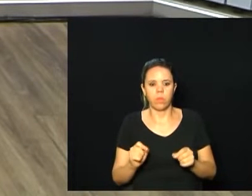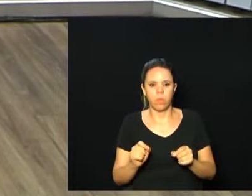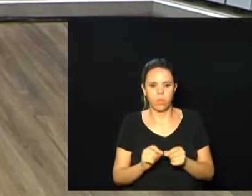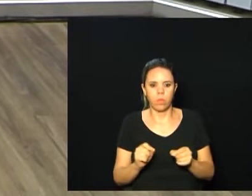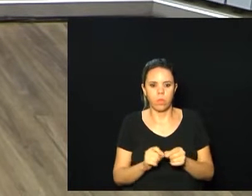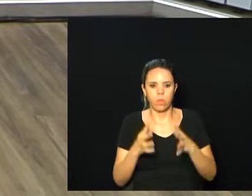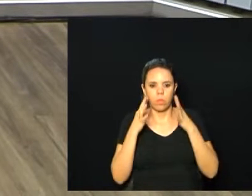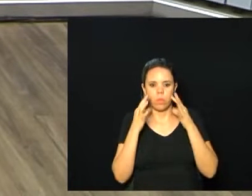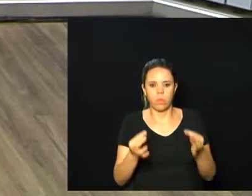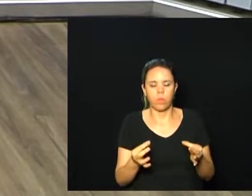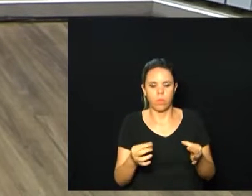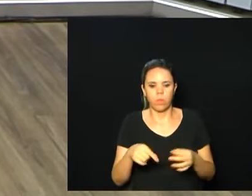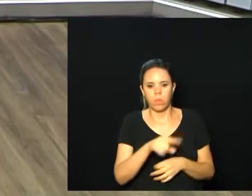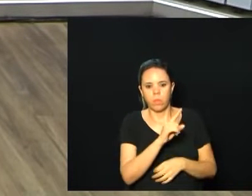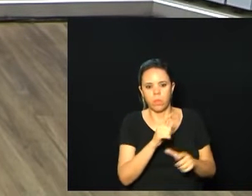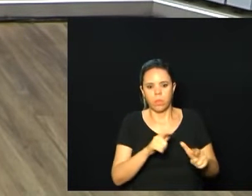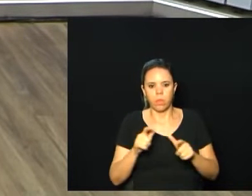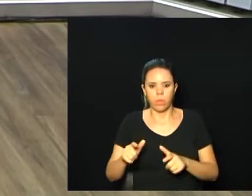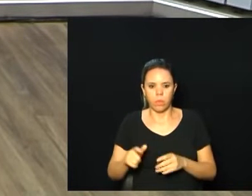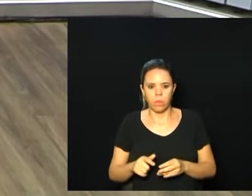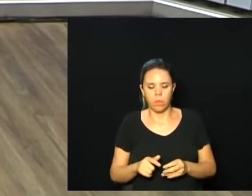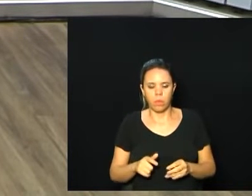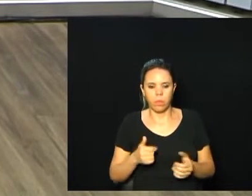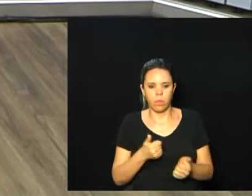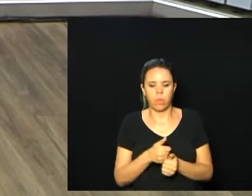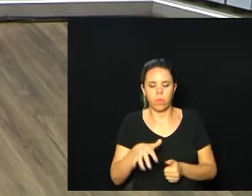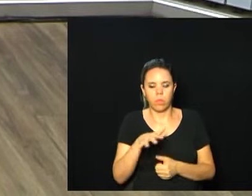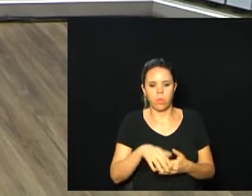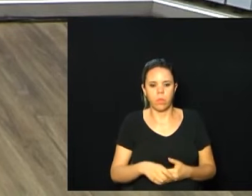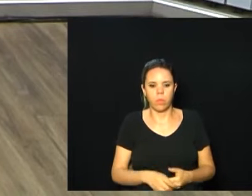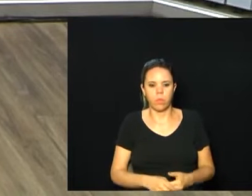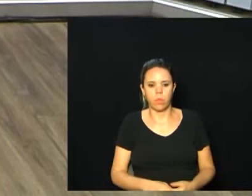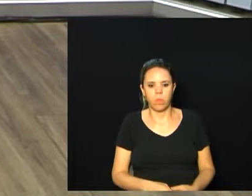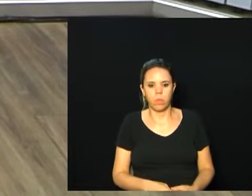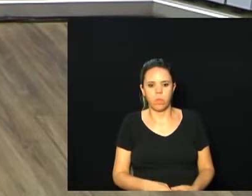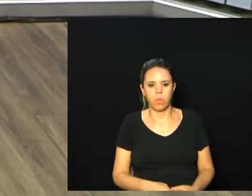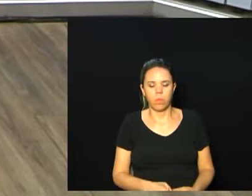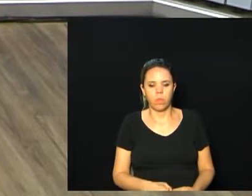ficar atento quando vai a algum lugar, quando está ali no ambiente?